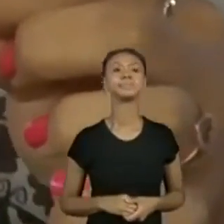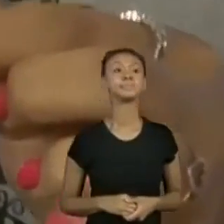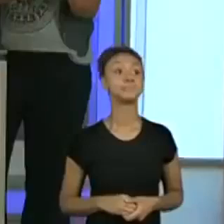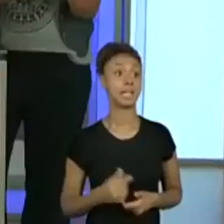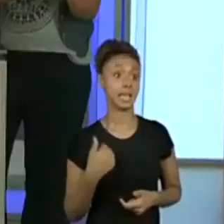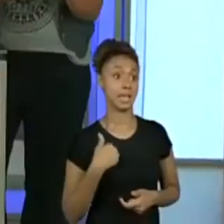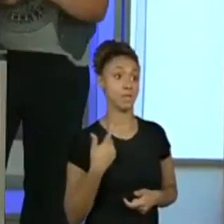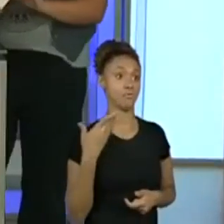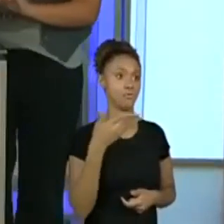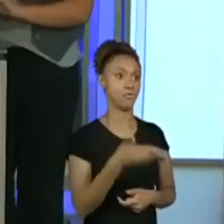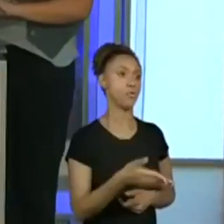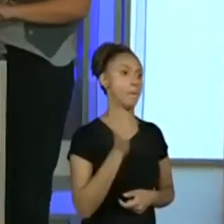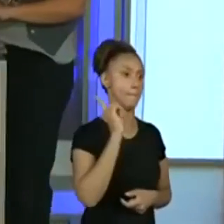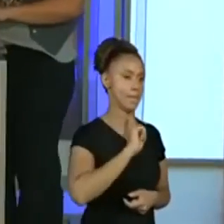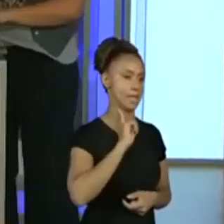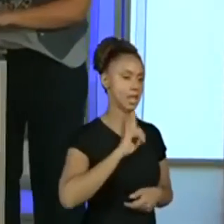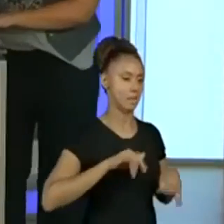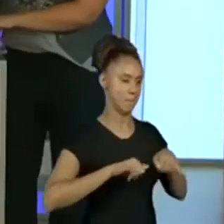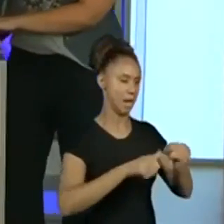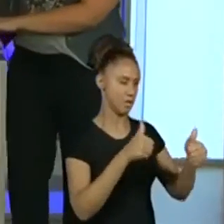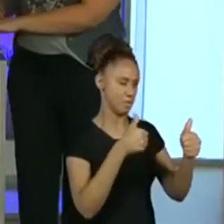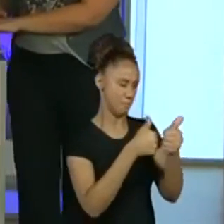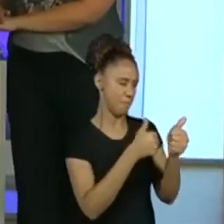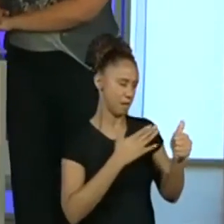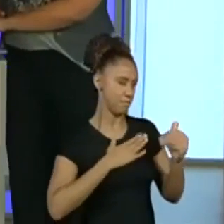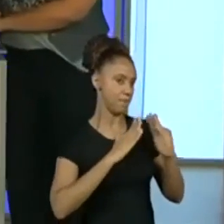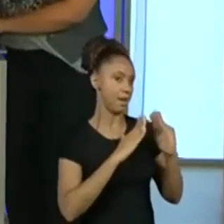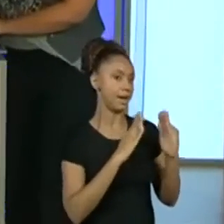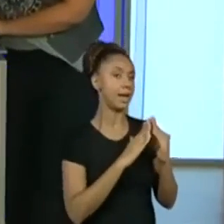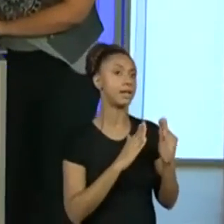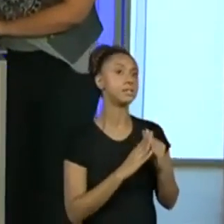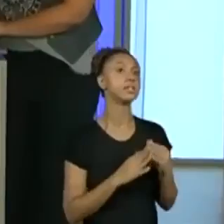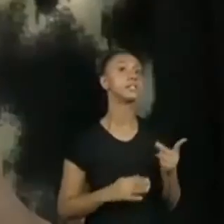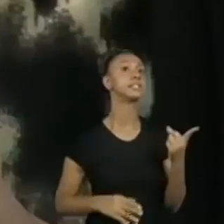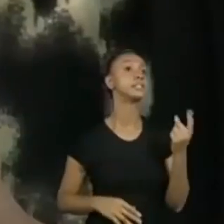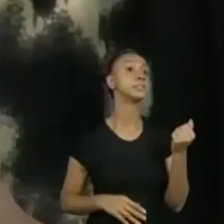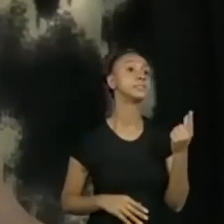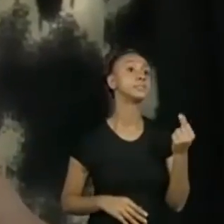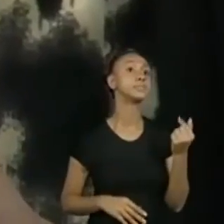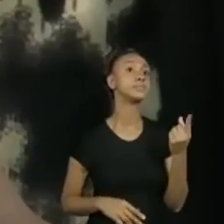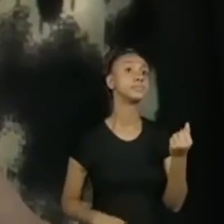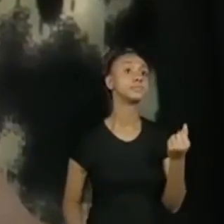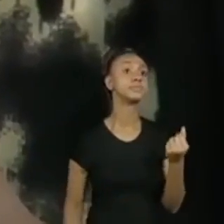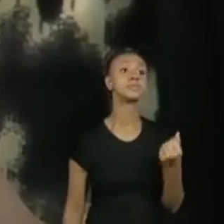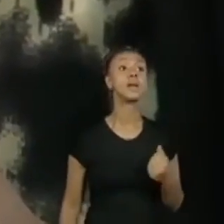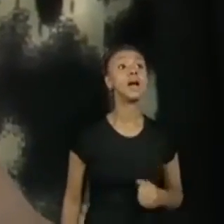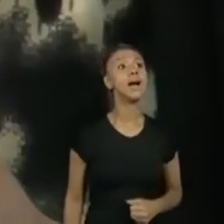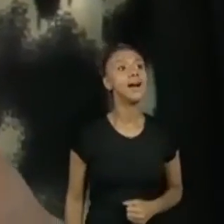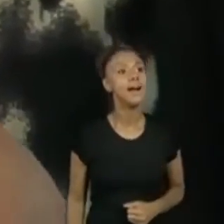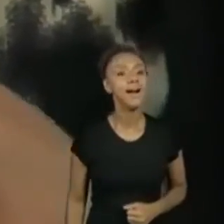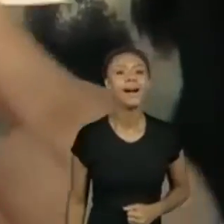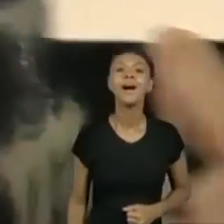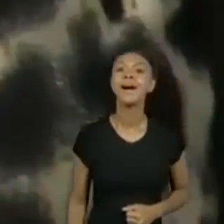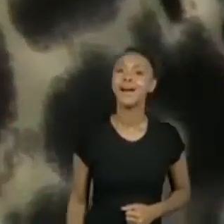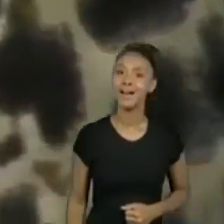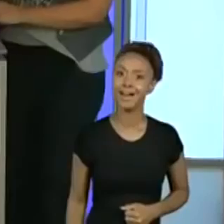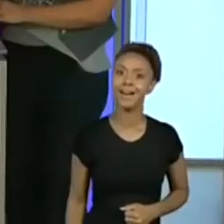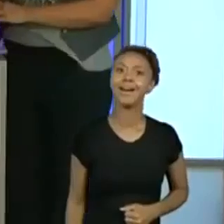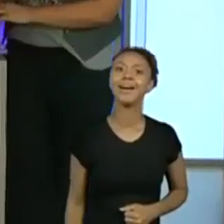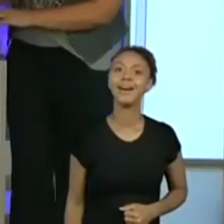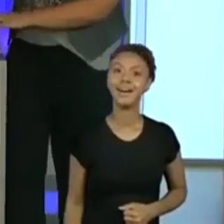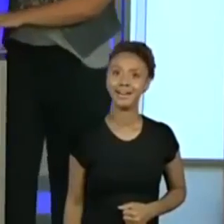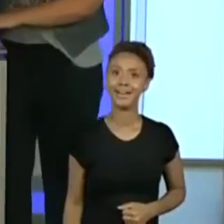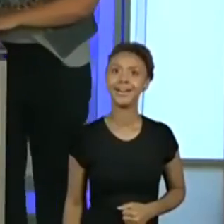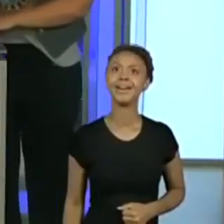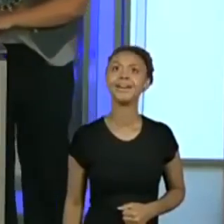no Mineirinho, aqui pertinho de casa, e olha qual o valor desse molho de tomate.